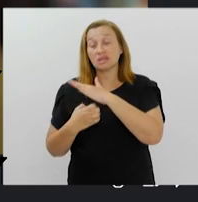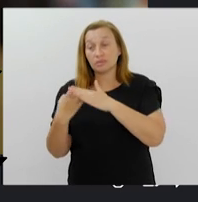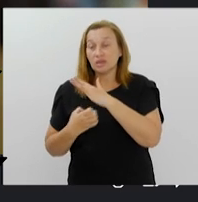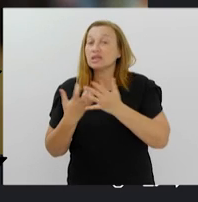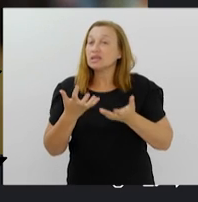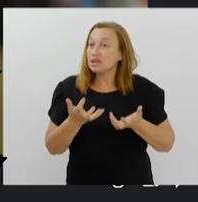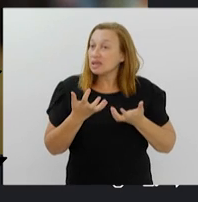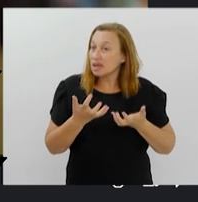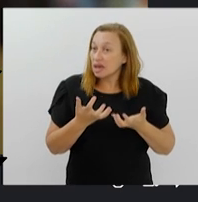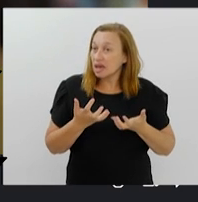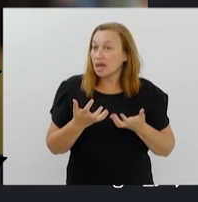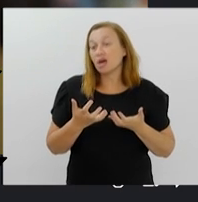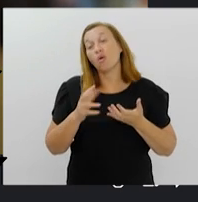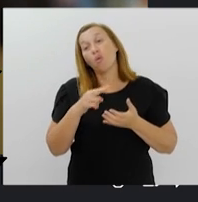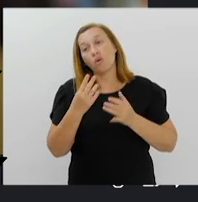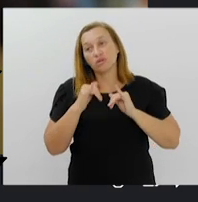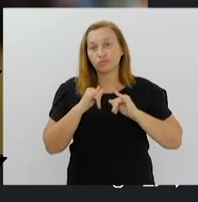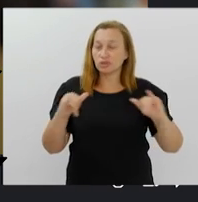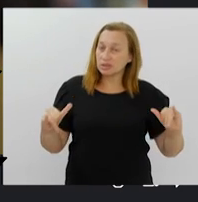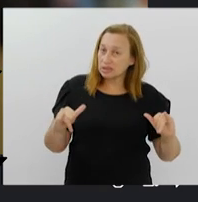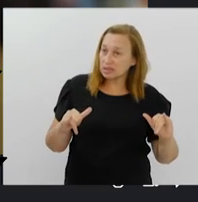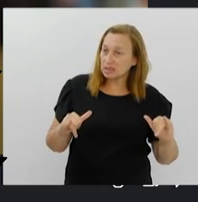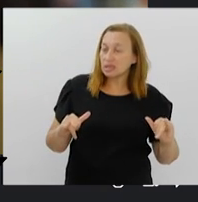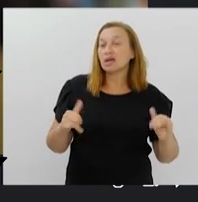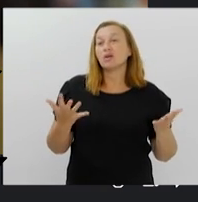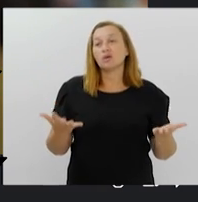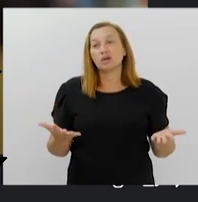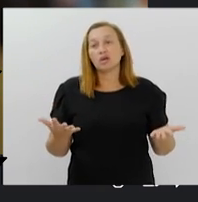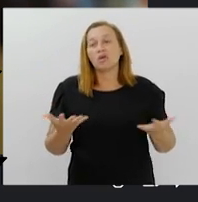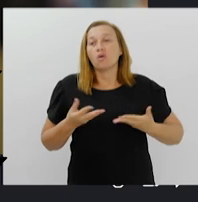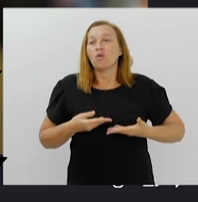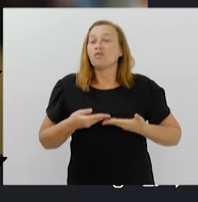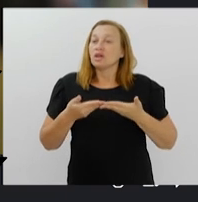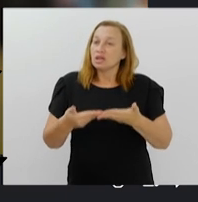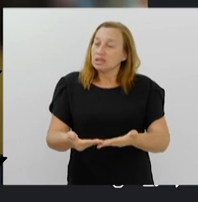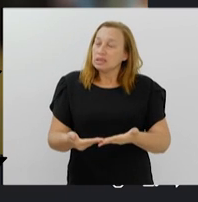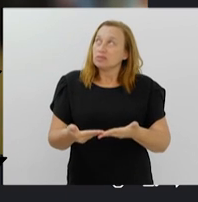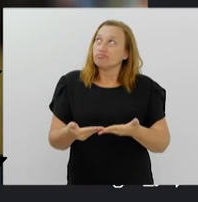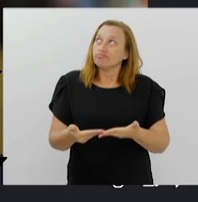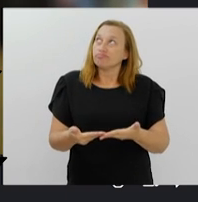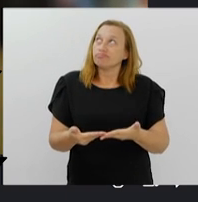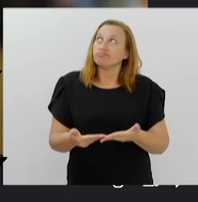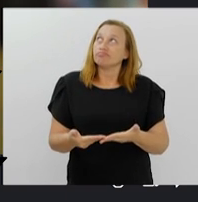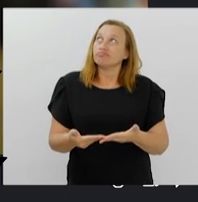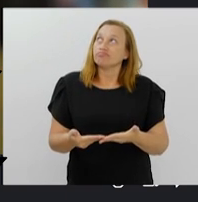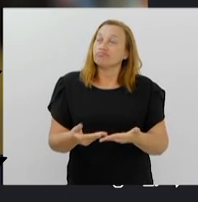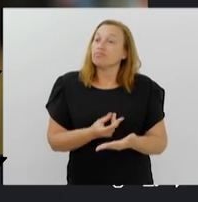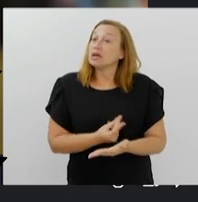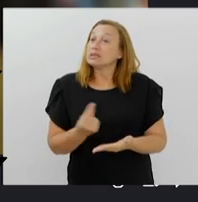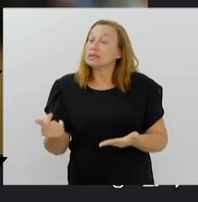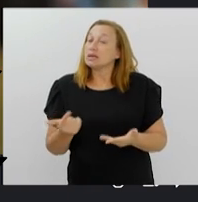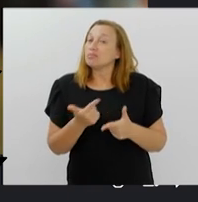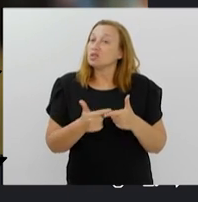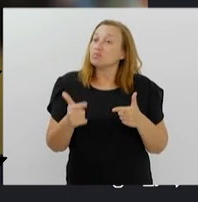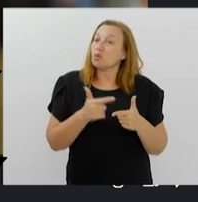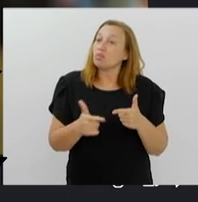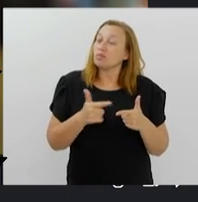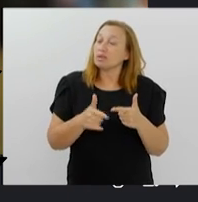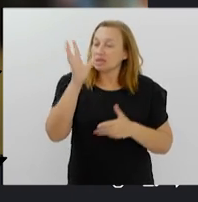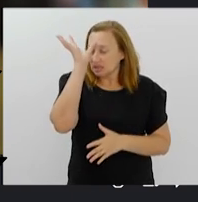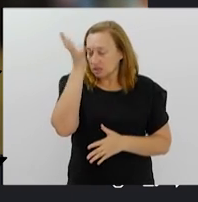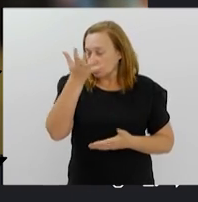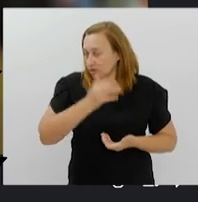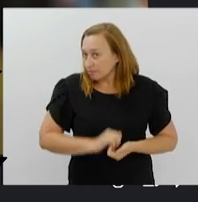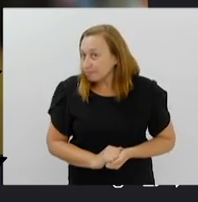querem como anunciam né De boa vontade eh oferecer uma uma saída para esse ess problema paraa resolução